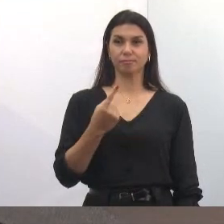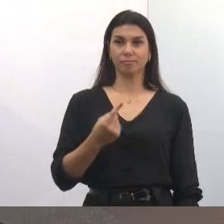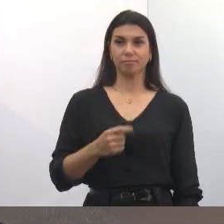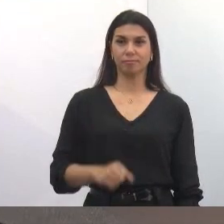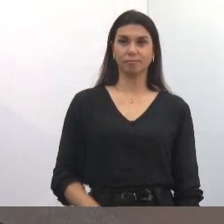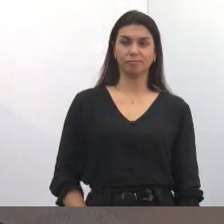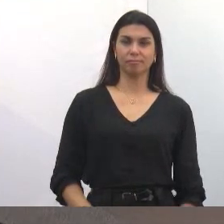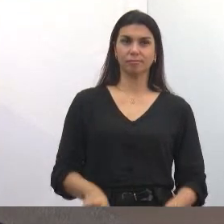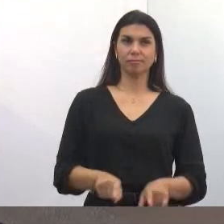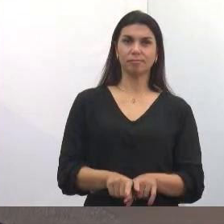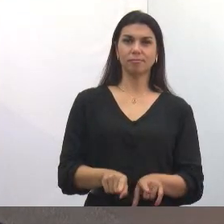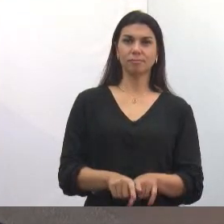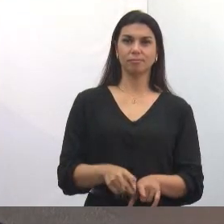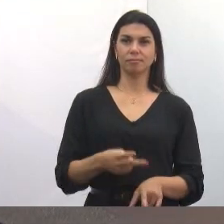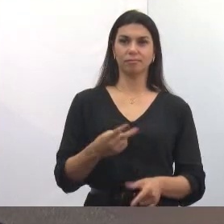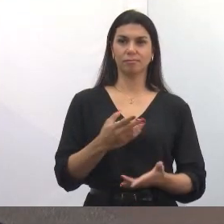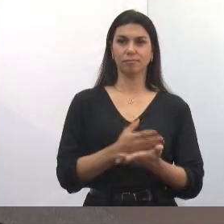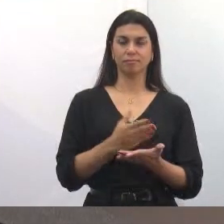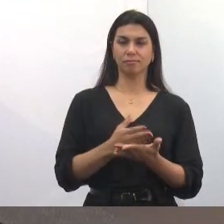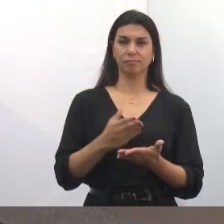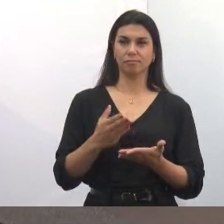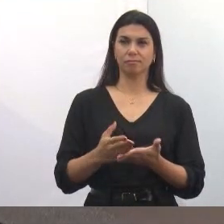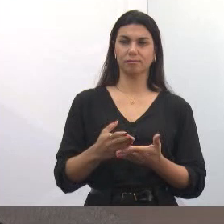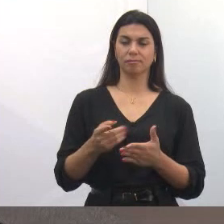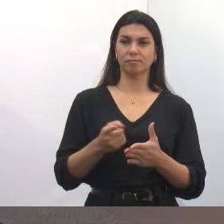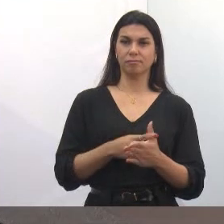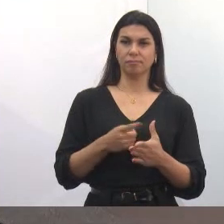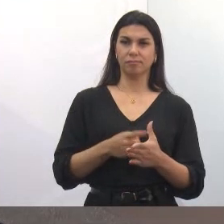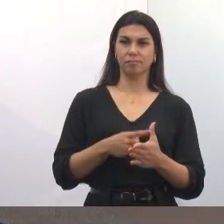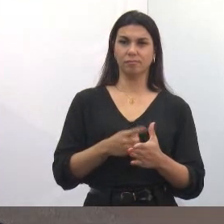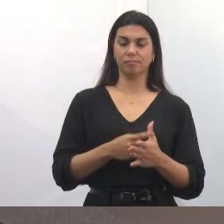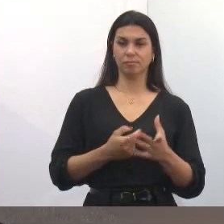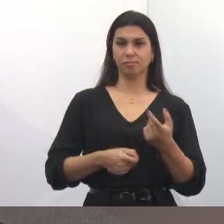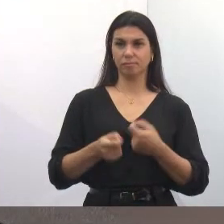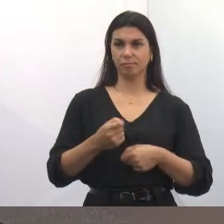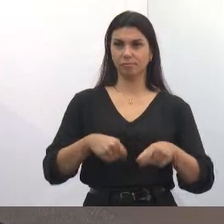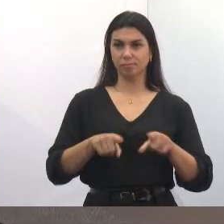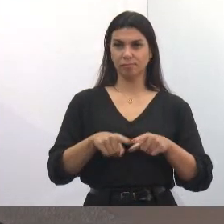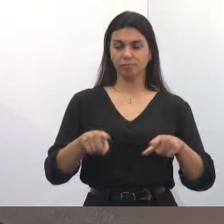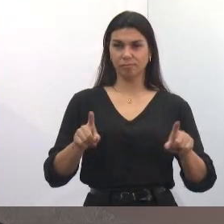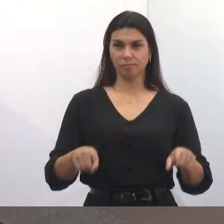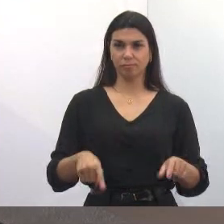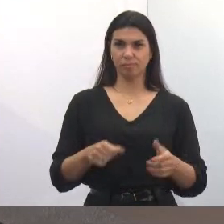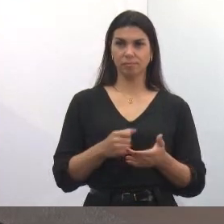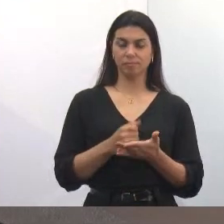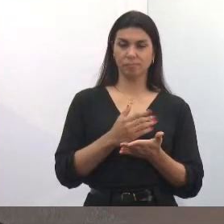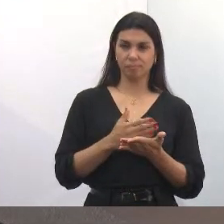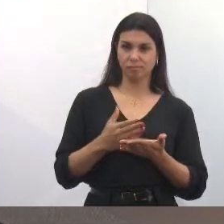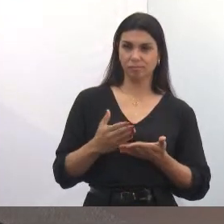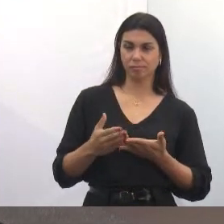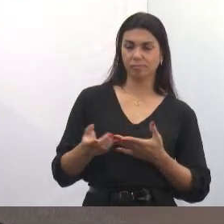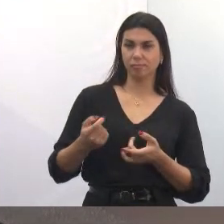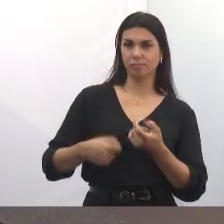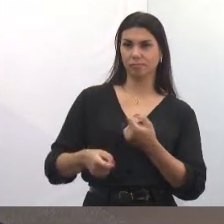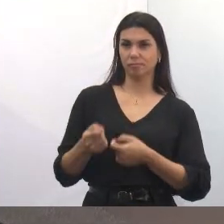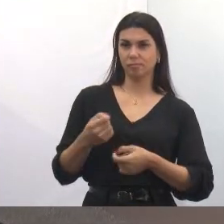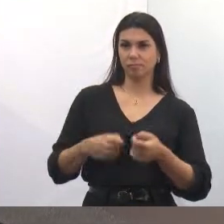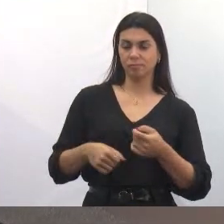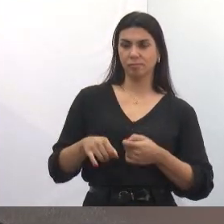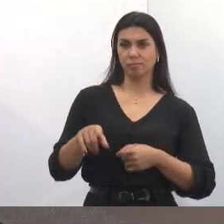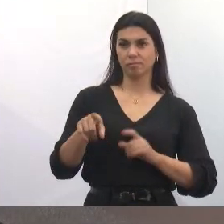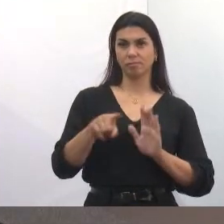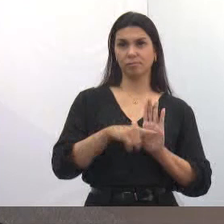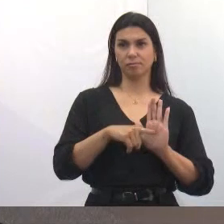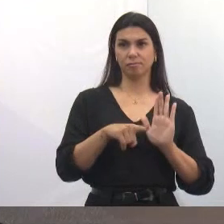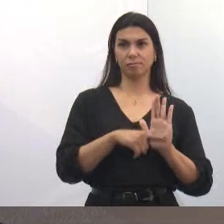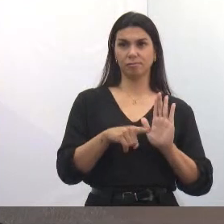parcelamento dessas dívidas? A administração pública está negociando com a concessionária JTU. Em caso negativo,